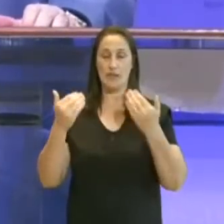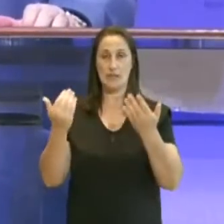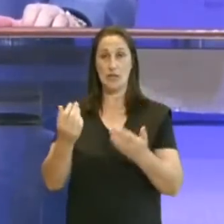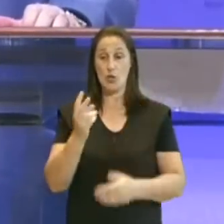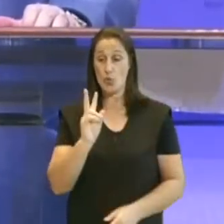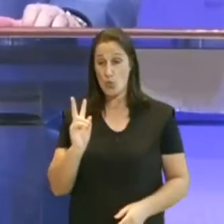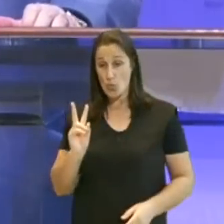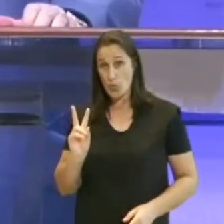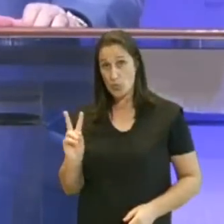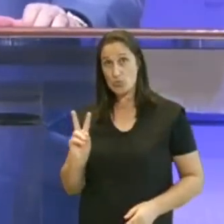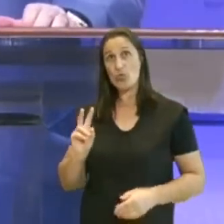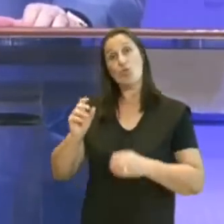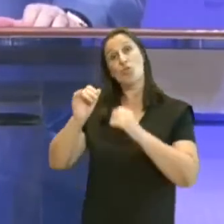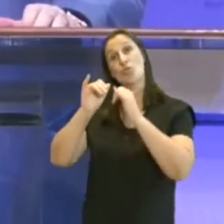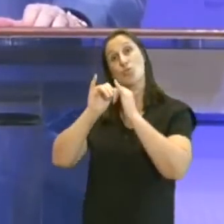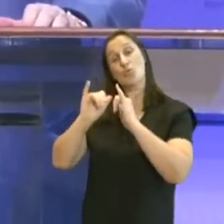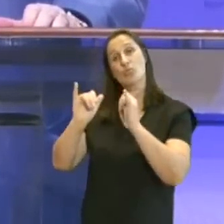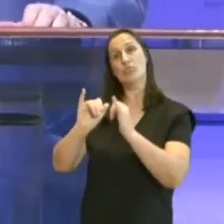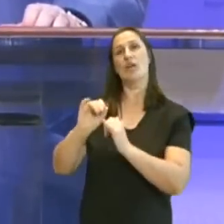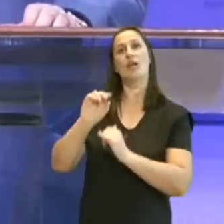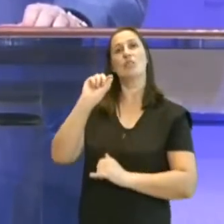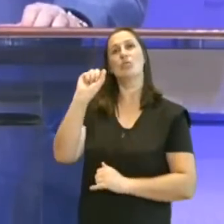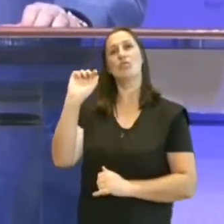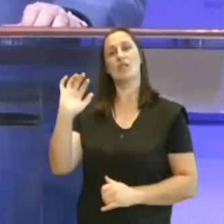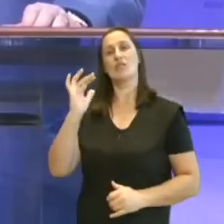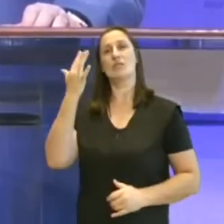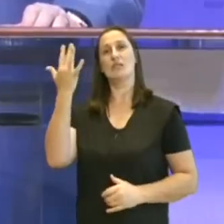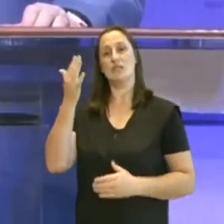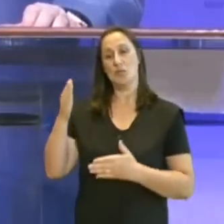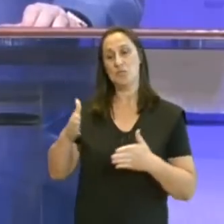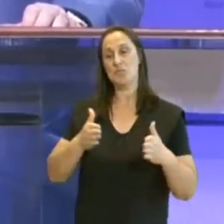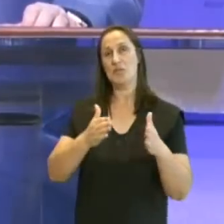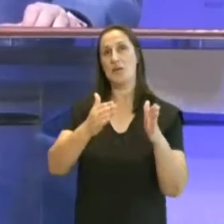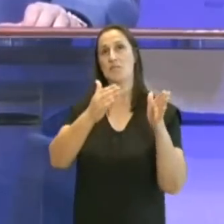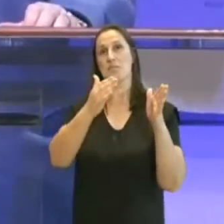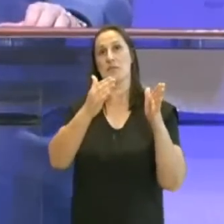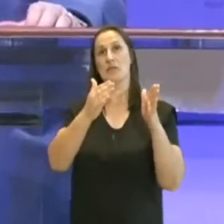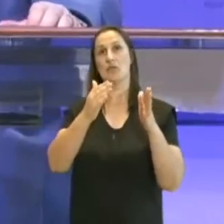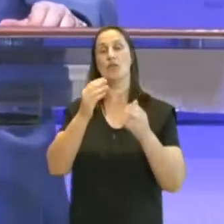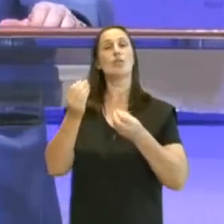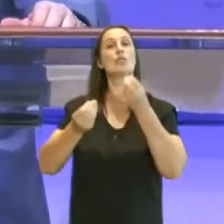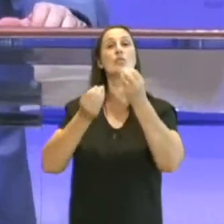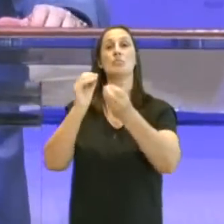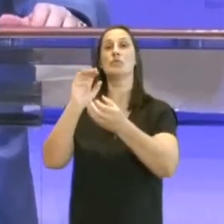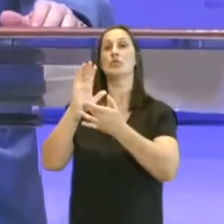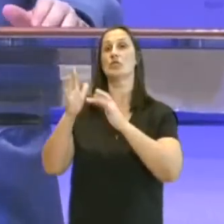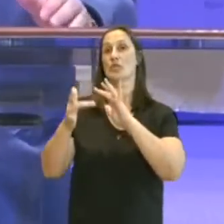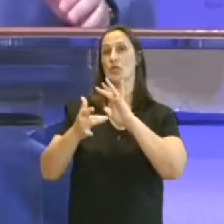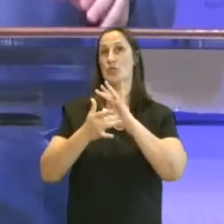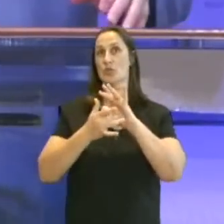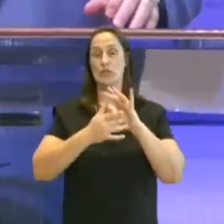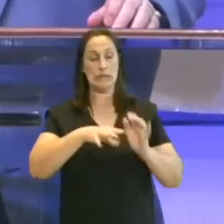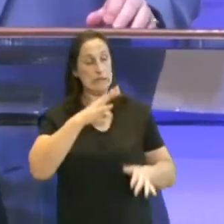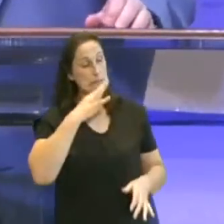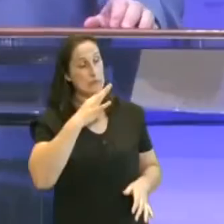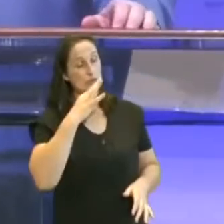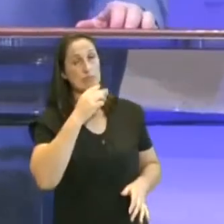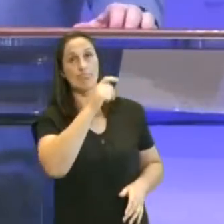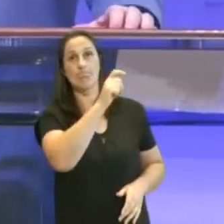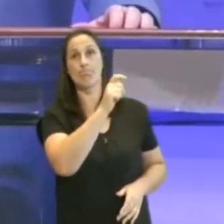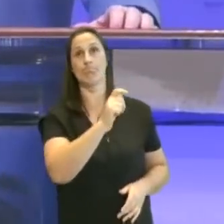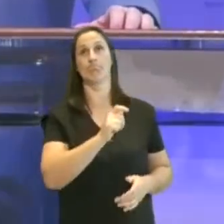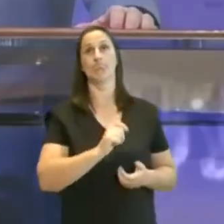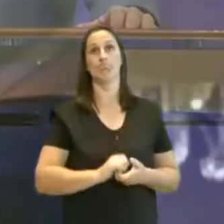tinha acontecido no caminho, e como Jesus fora reconhecido por eles quando partia o